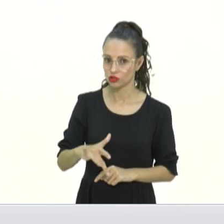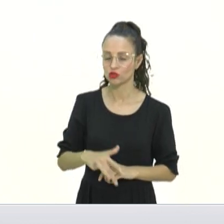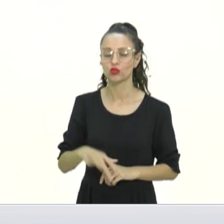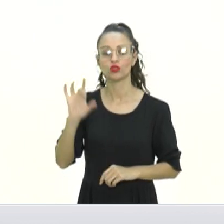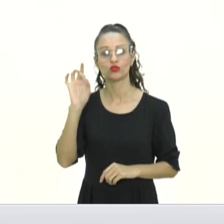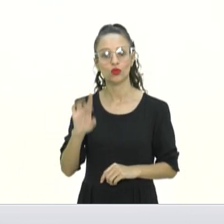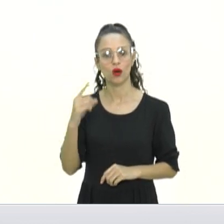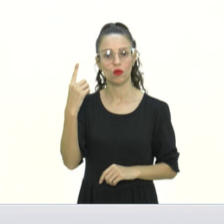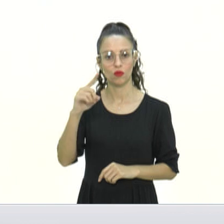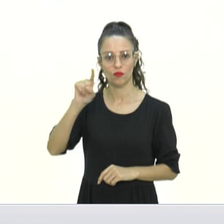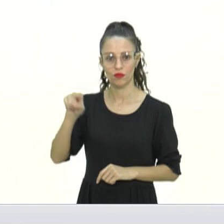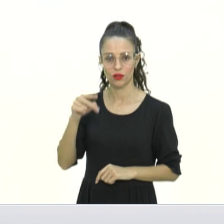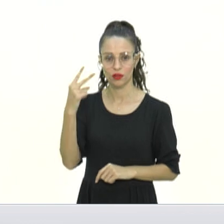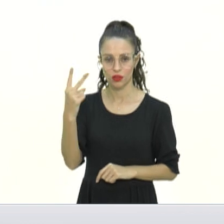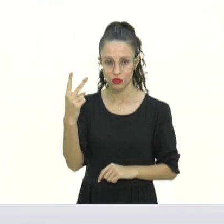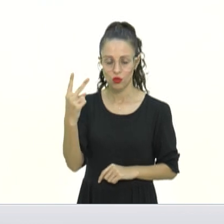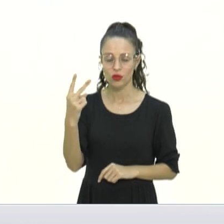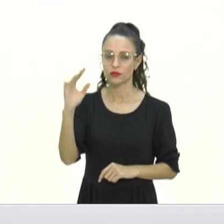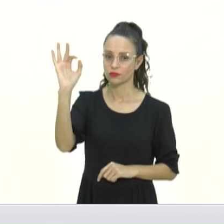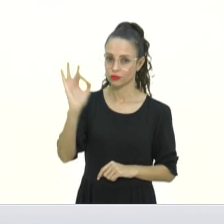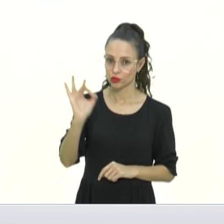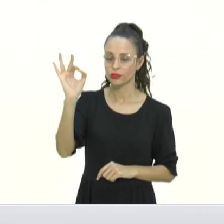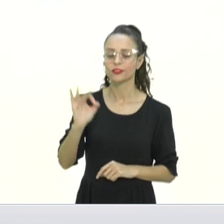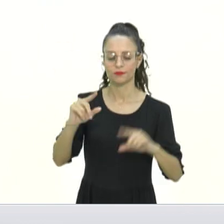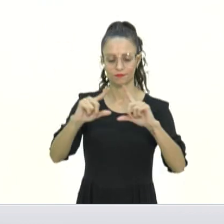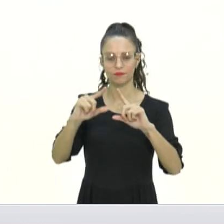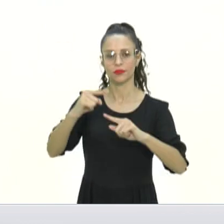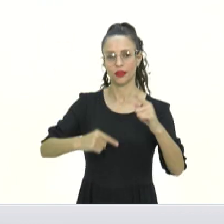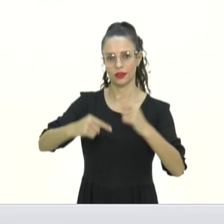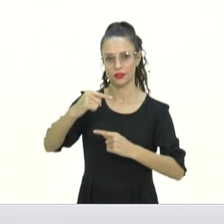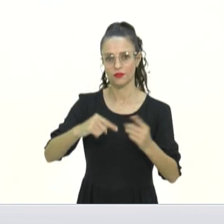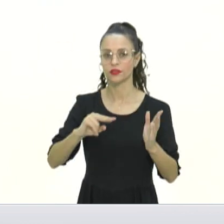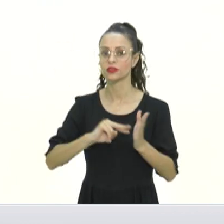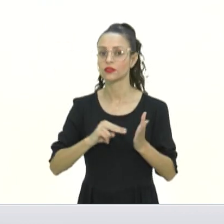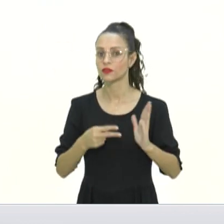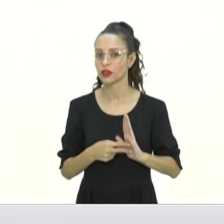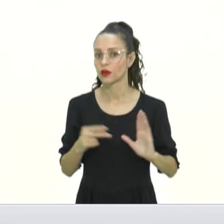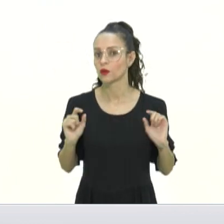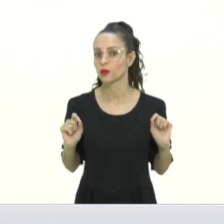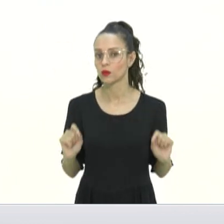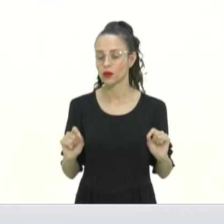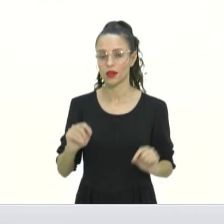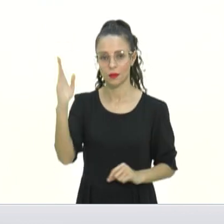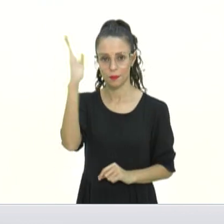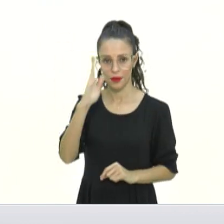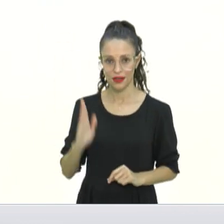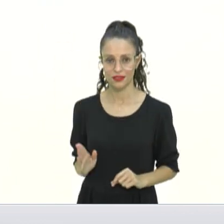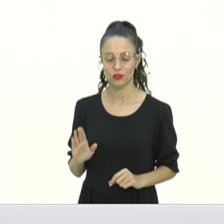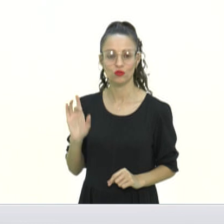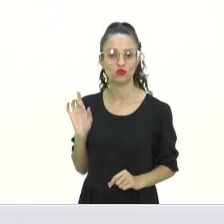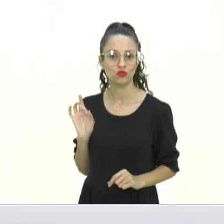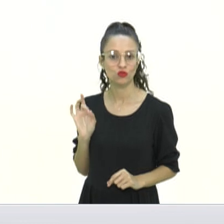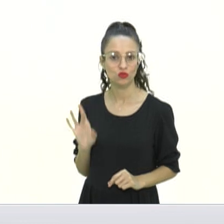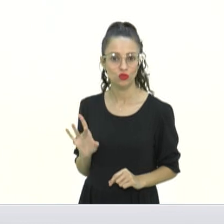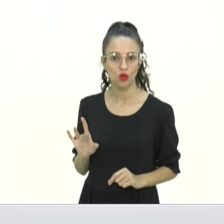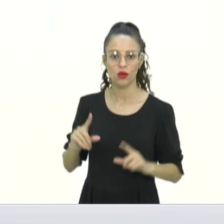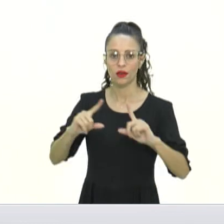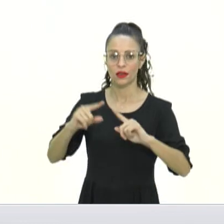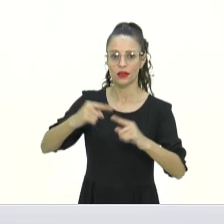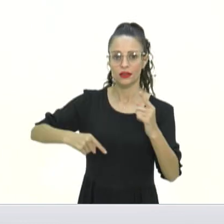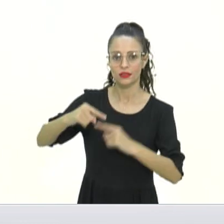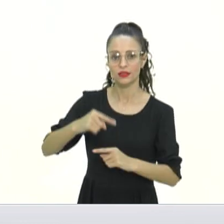Apenas 1,2% é reciclado. Ou seja, o Brasil só